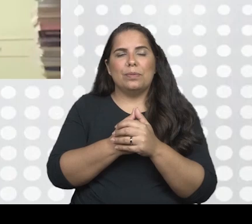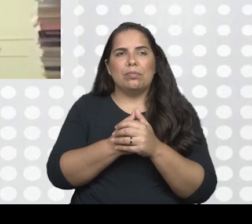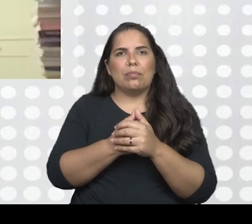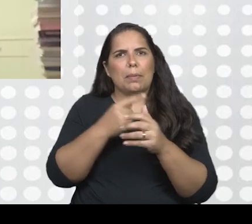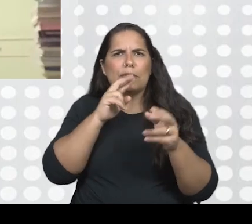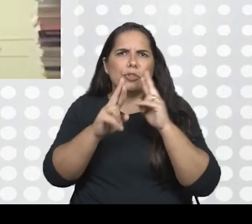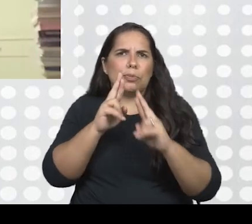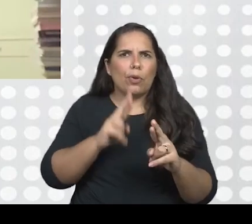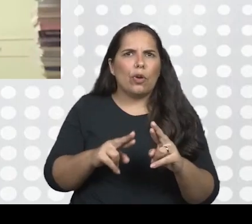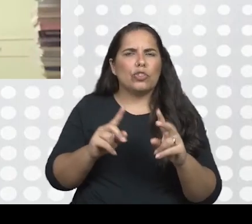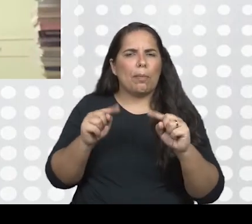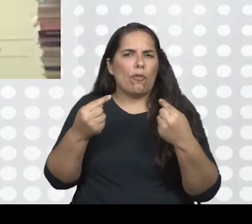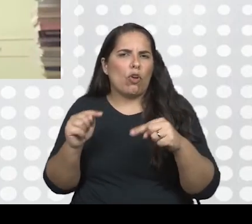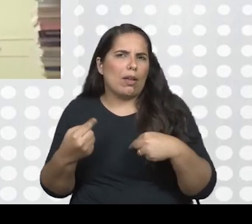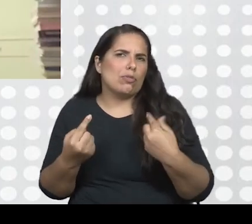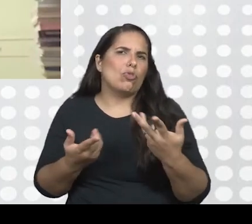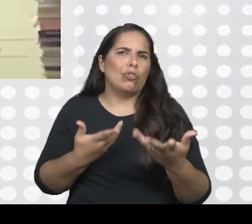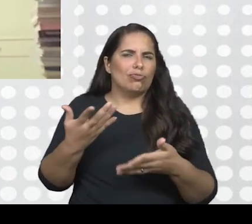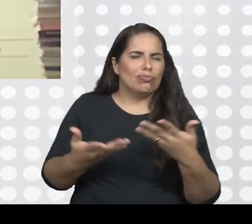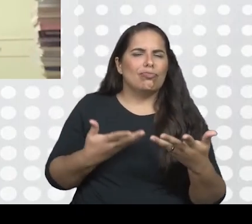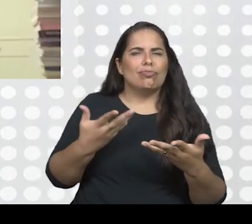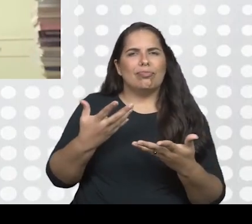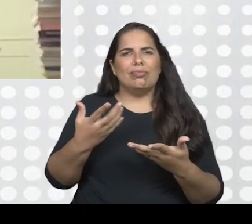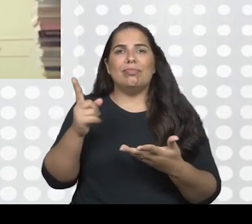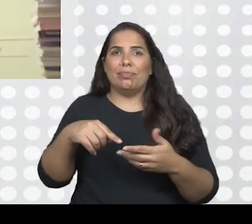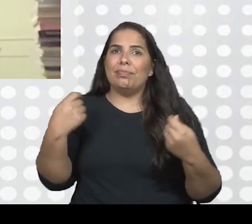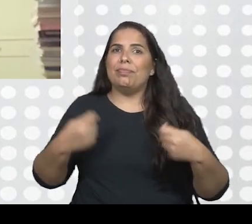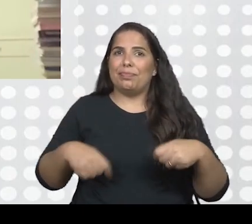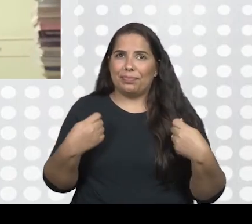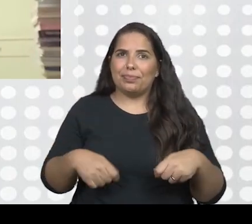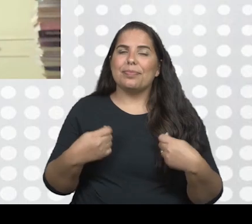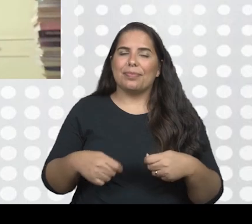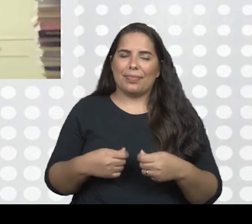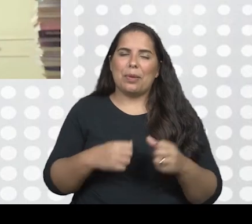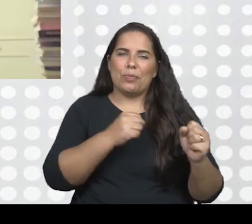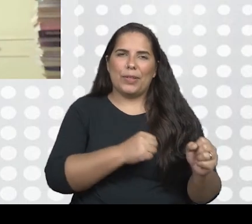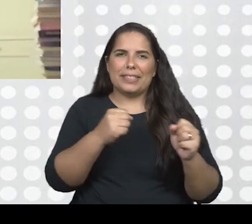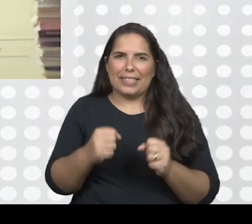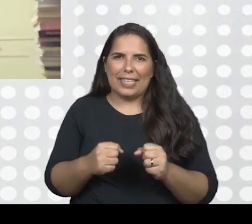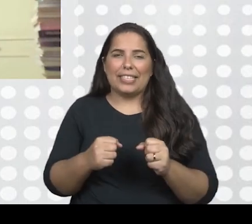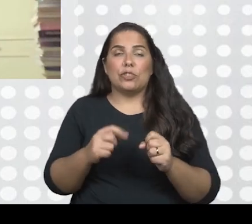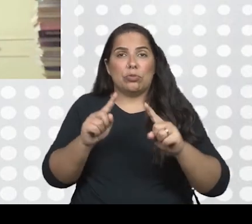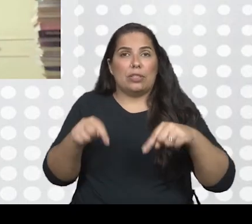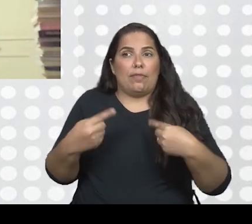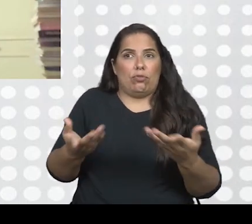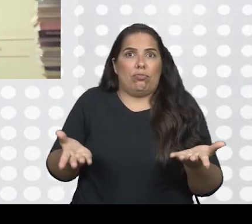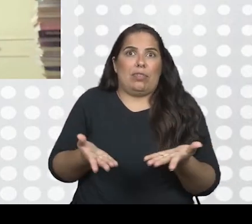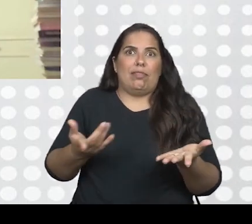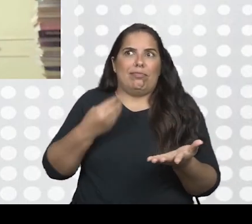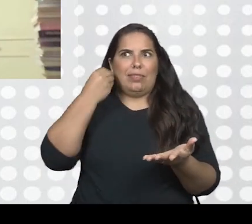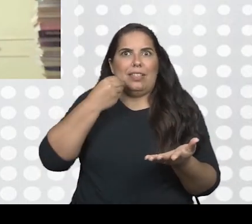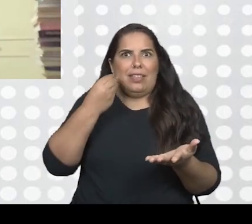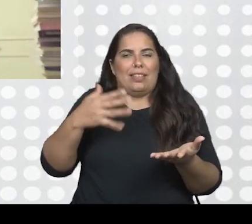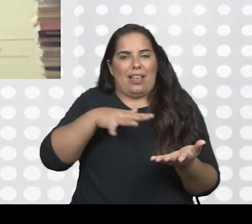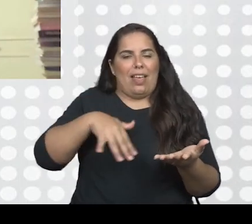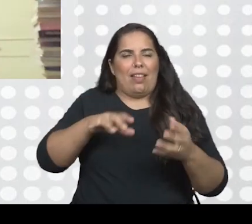pelas respostas, provocações, inquietações, acho que extremamente necessárias e potentes, sobretudo com os desafios que a gente vivencia atualmente